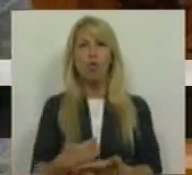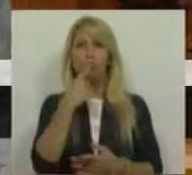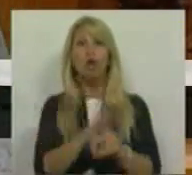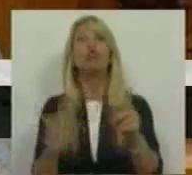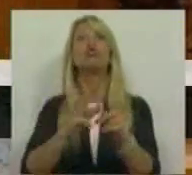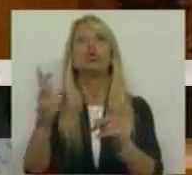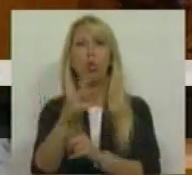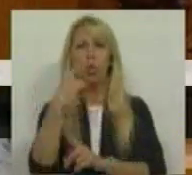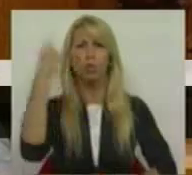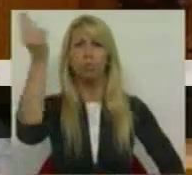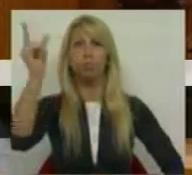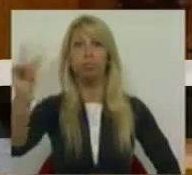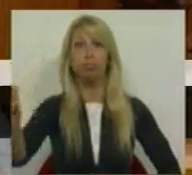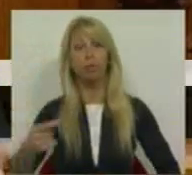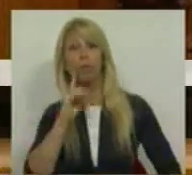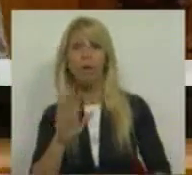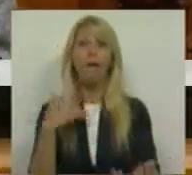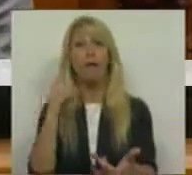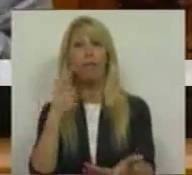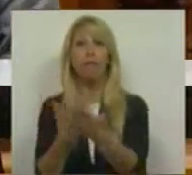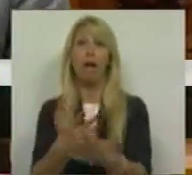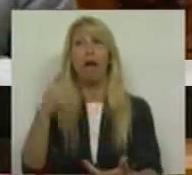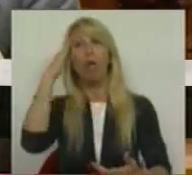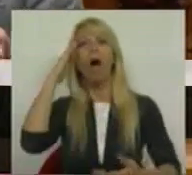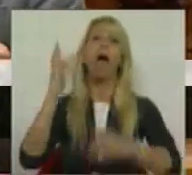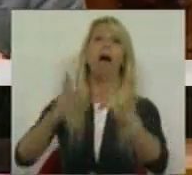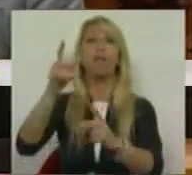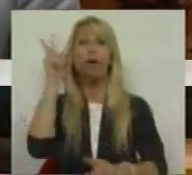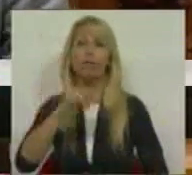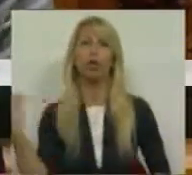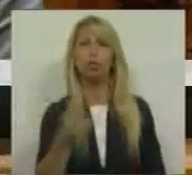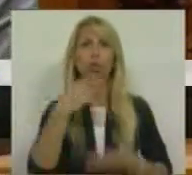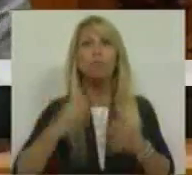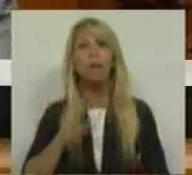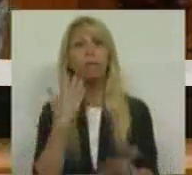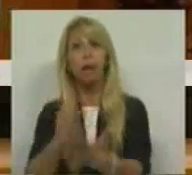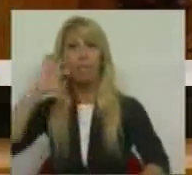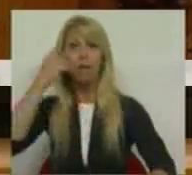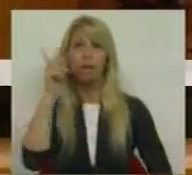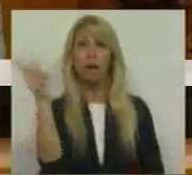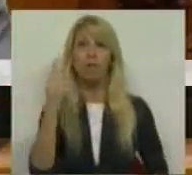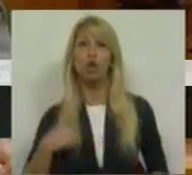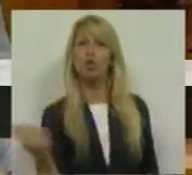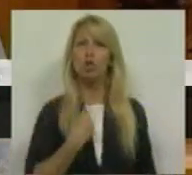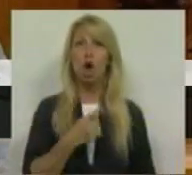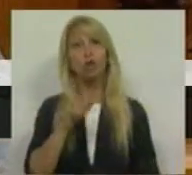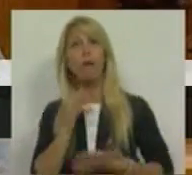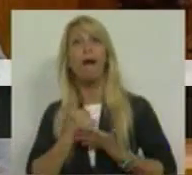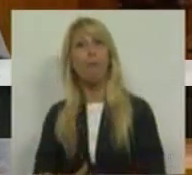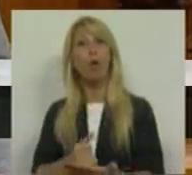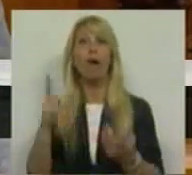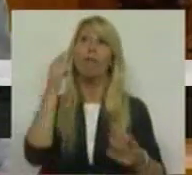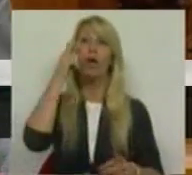estão a especular com a vida de todos nós. É hipotecar a vida dos nossos para servir aqueles que brincaram com o nosso